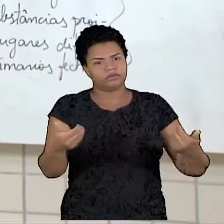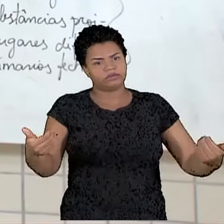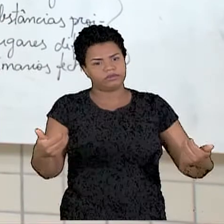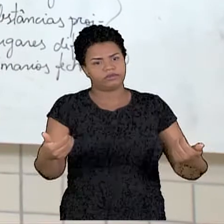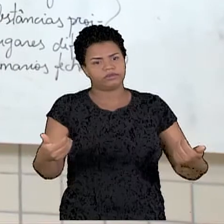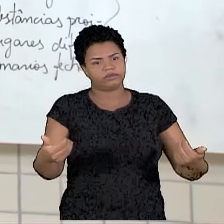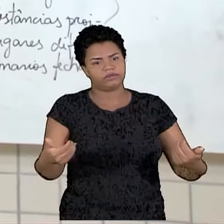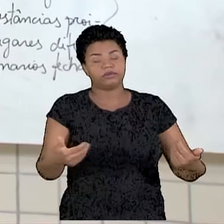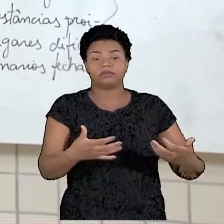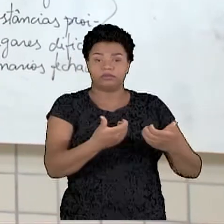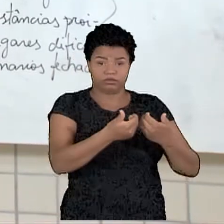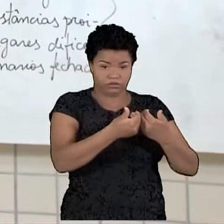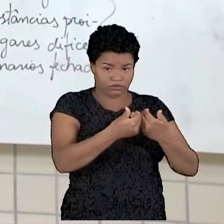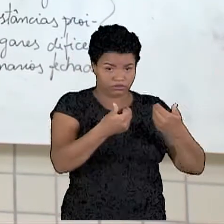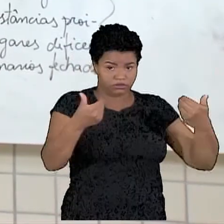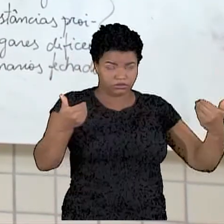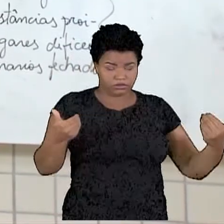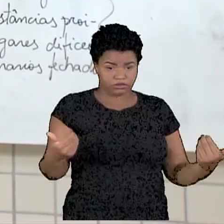Para separar